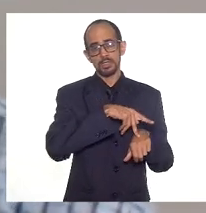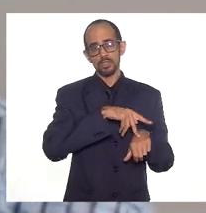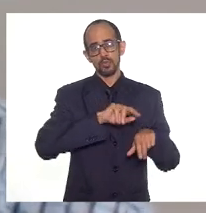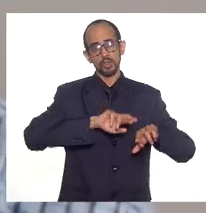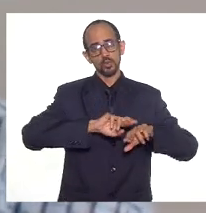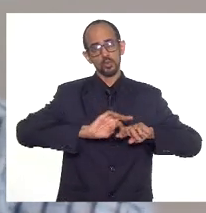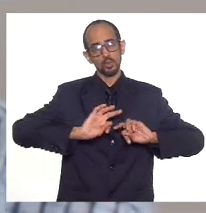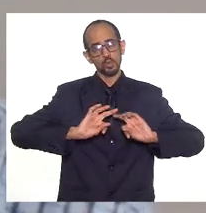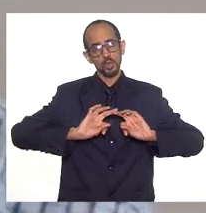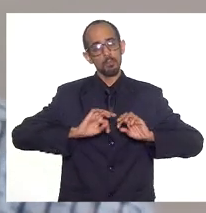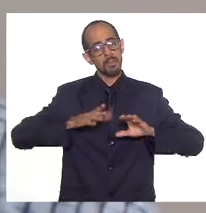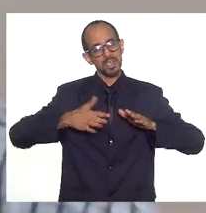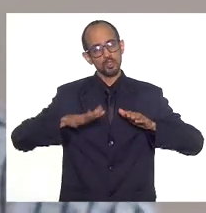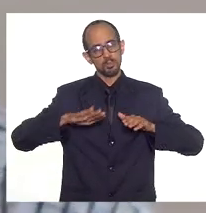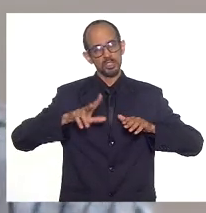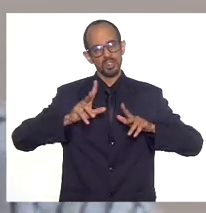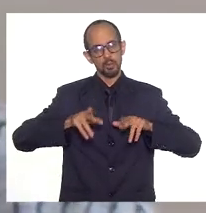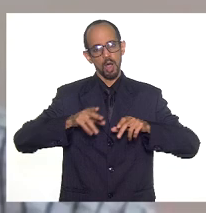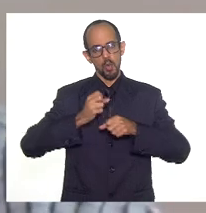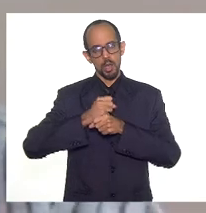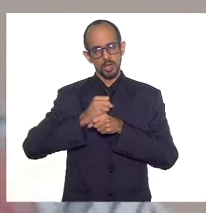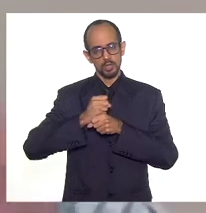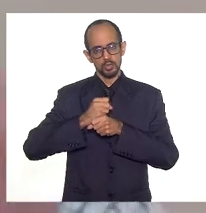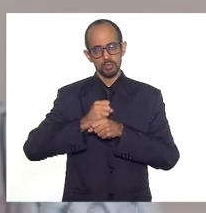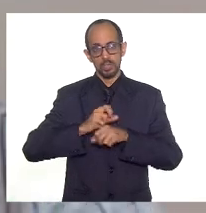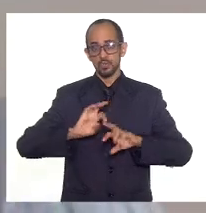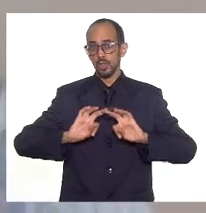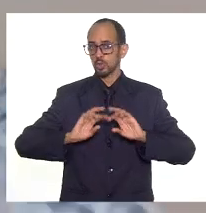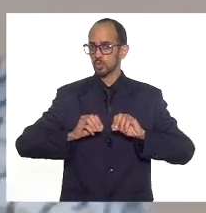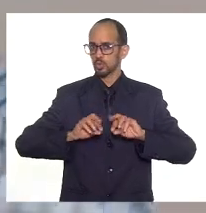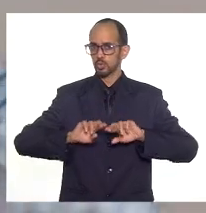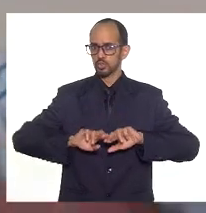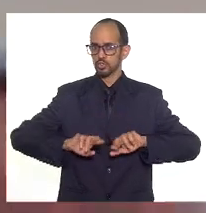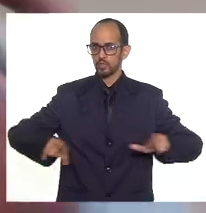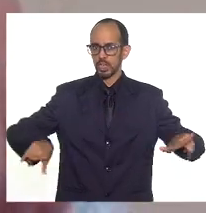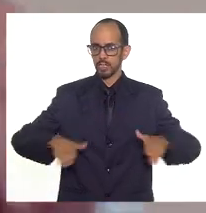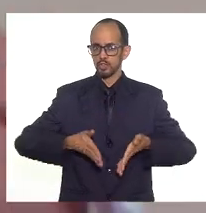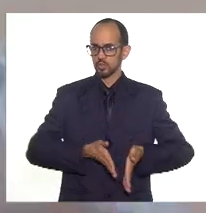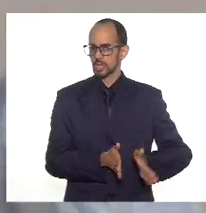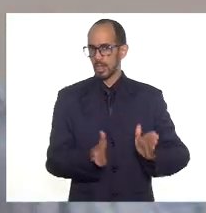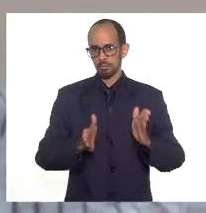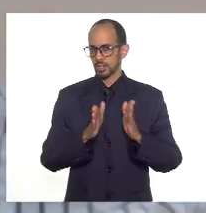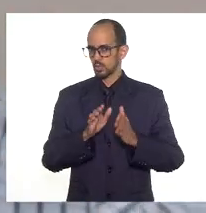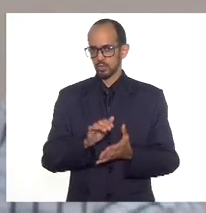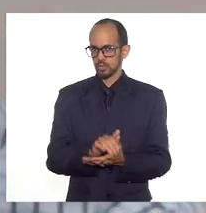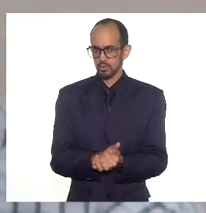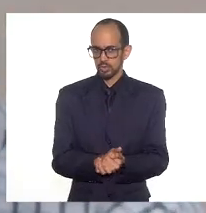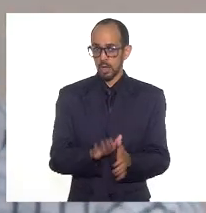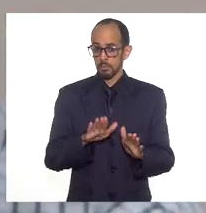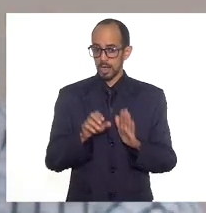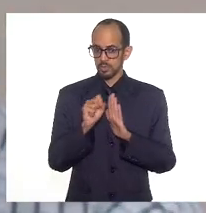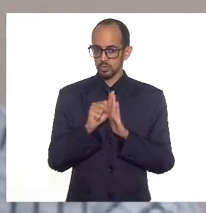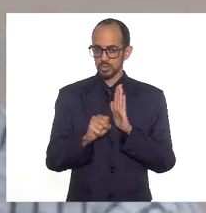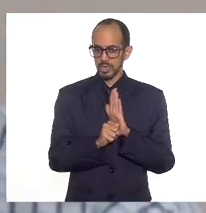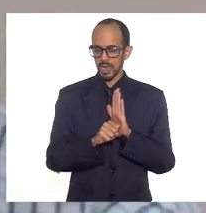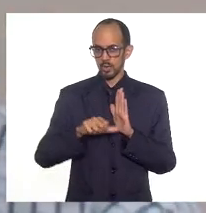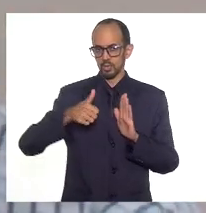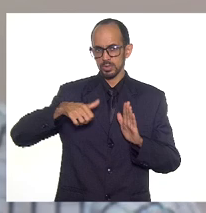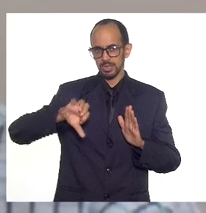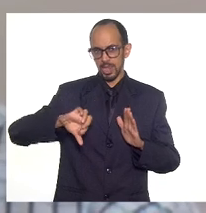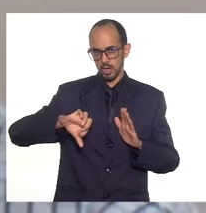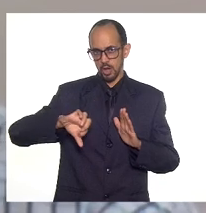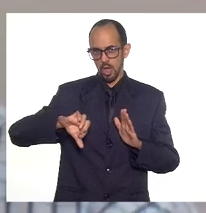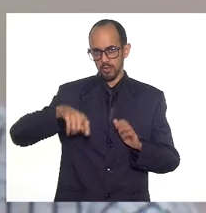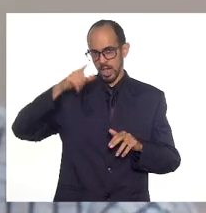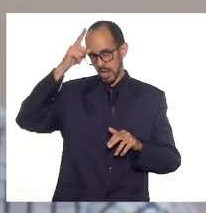claro que a gente tem que ter projeto, tem que ter plano, tem que ter... Agora, vamos combinar, por exemplo, no século XIX, a Alemanha e os Estados Unidos